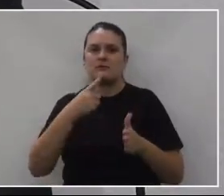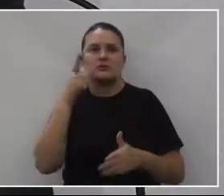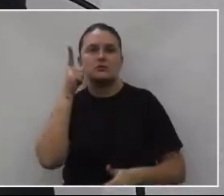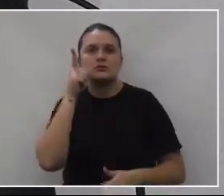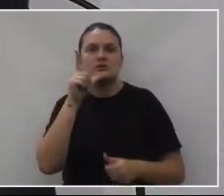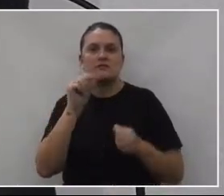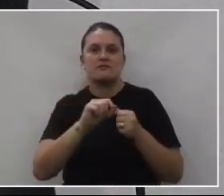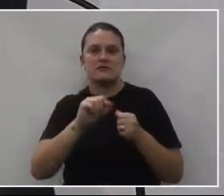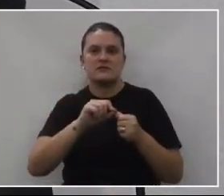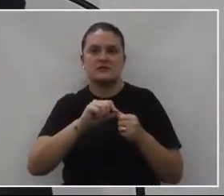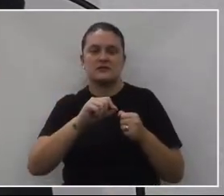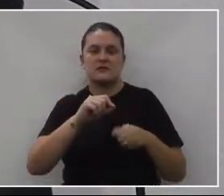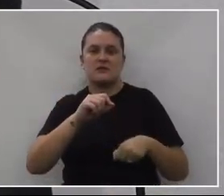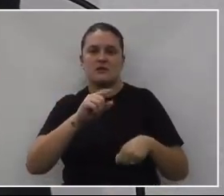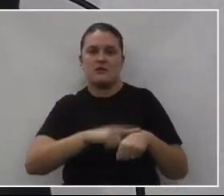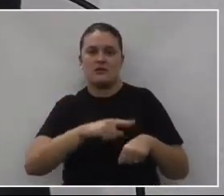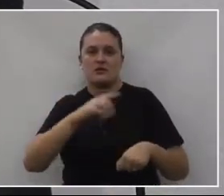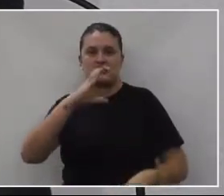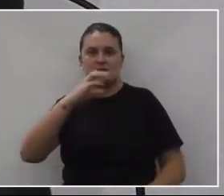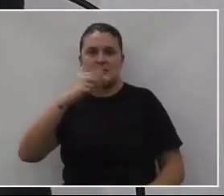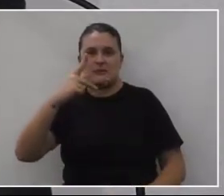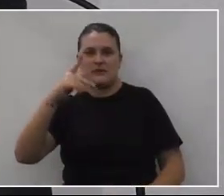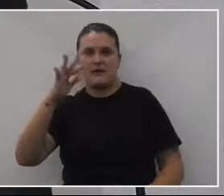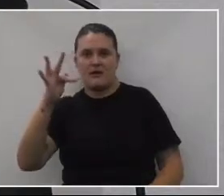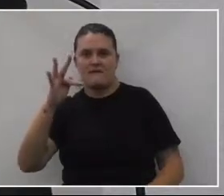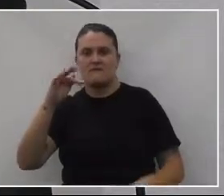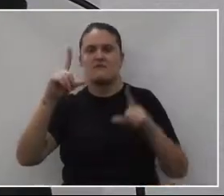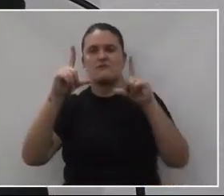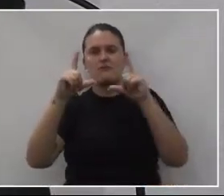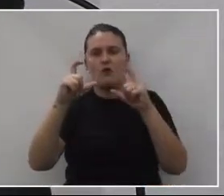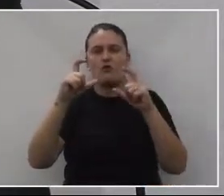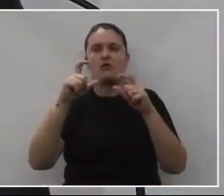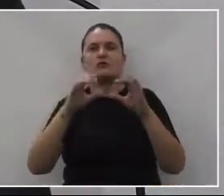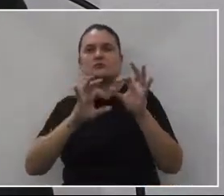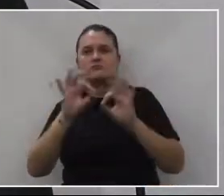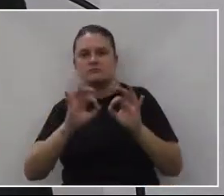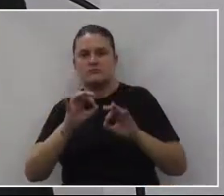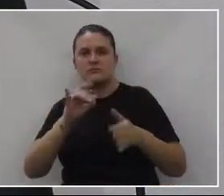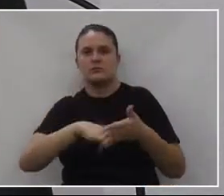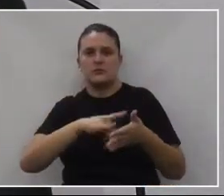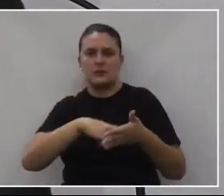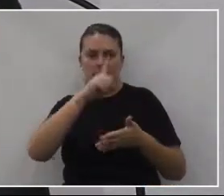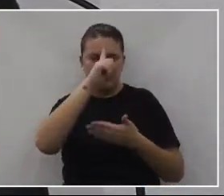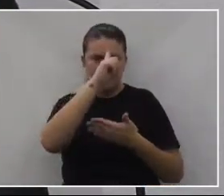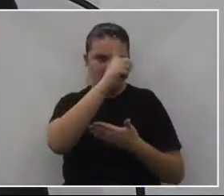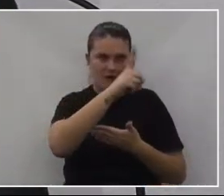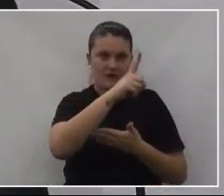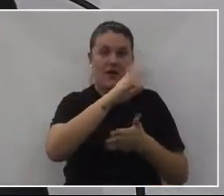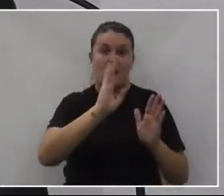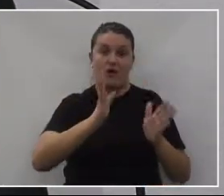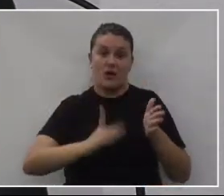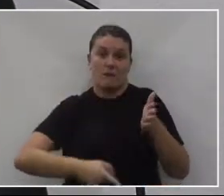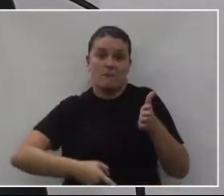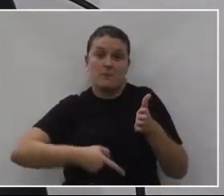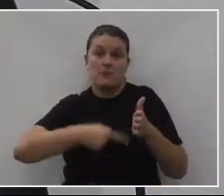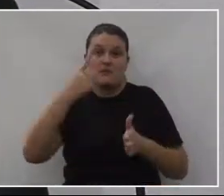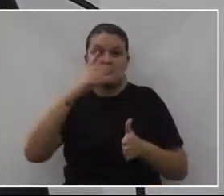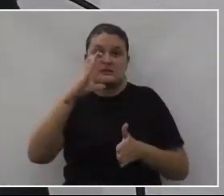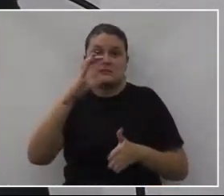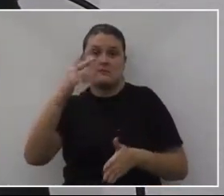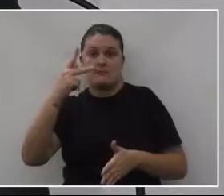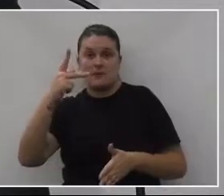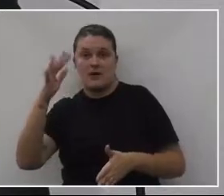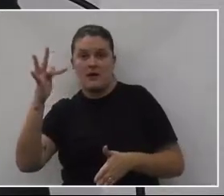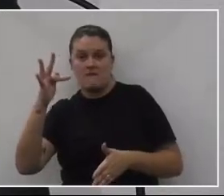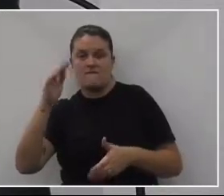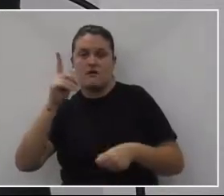fazer o CPF na hora. A gente tirava a foto, preparava a documentação e mandava para a Receita. Então, pela primeira vez, ali o CPF na hora, e mais